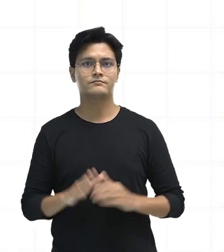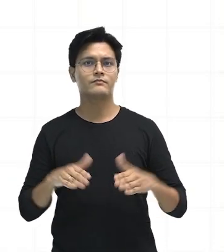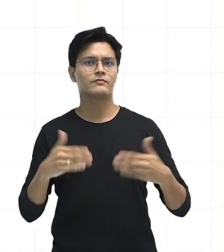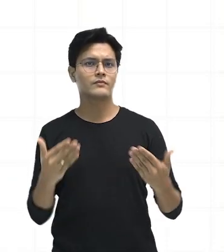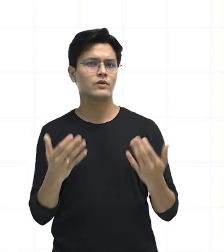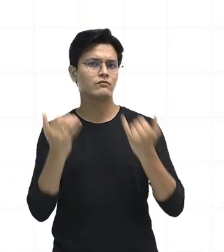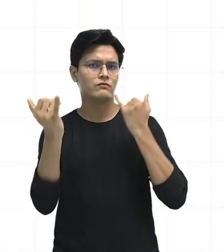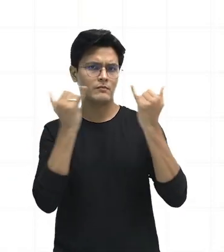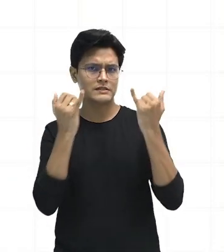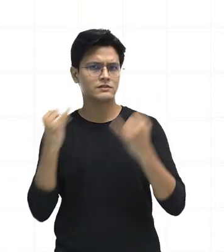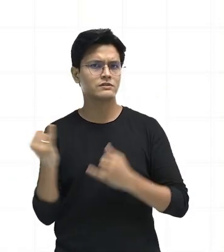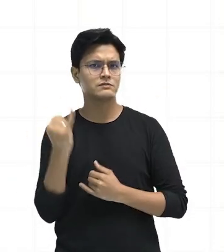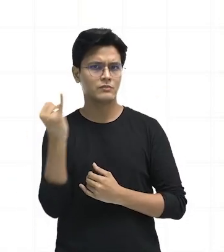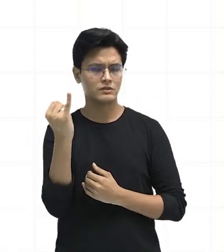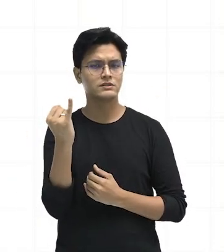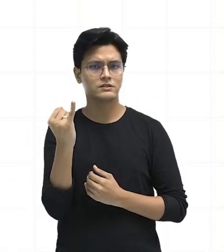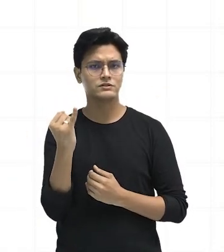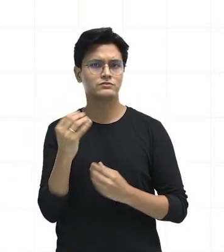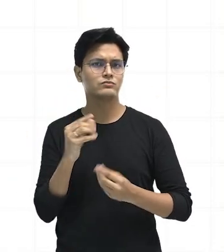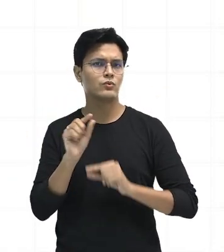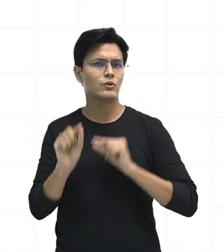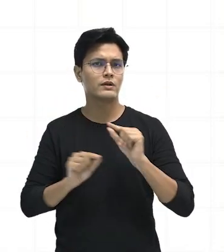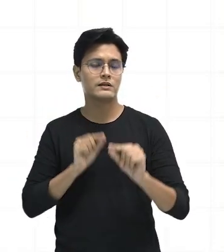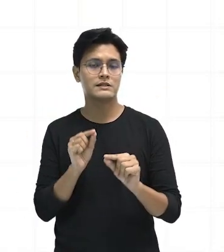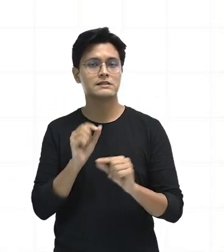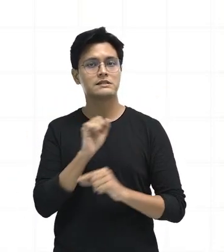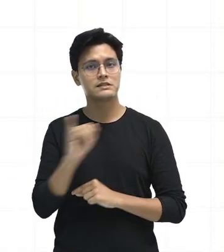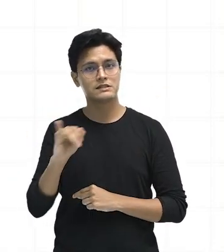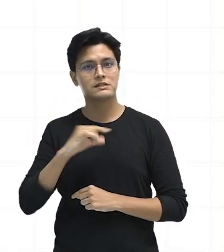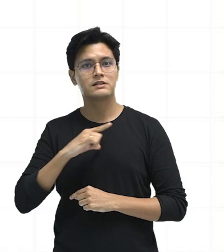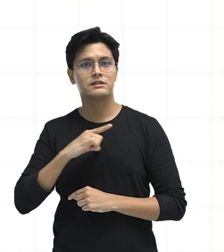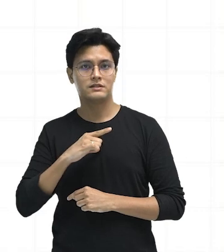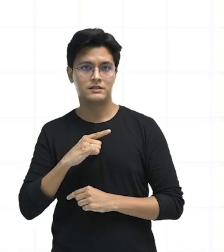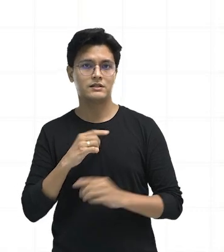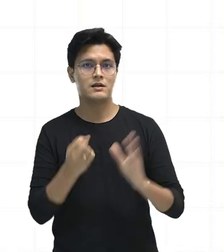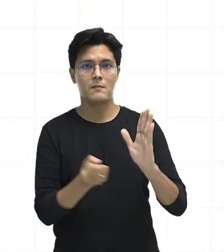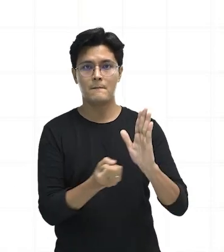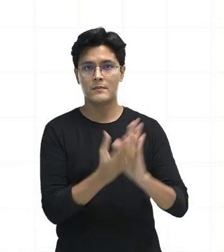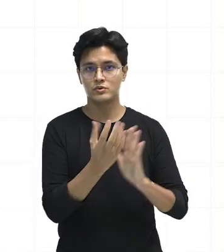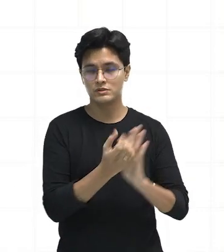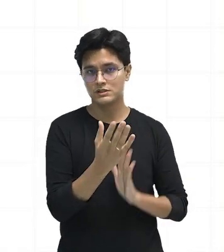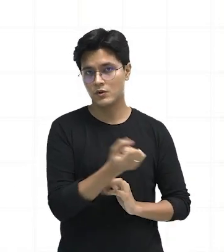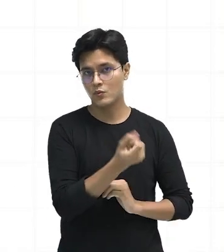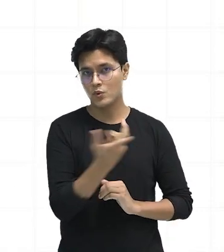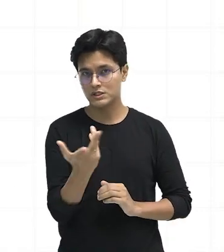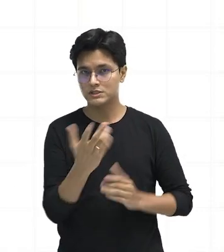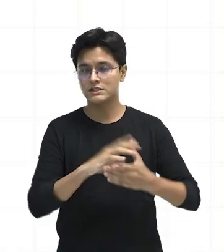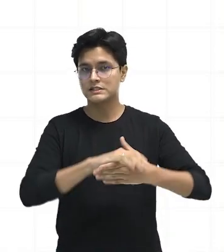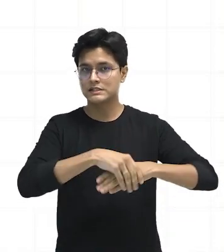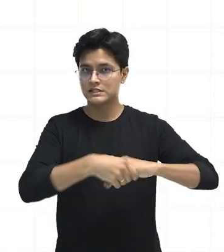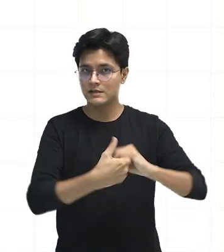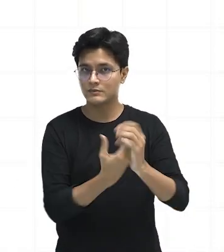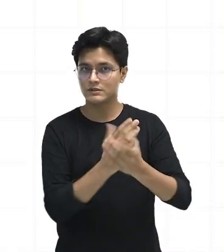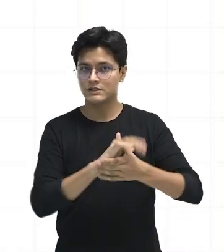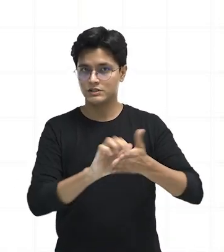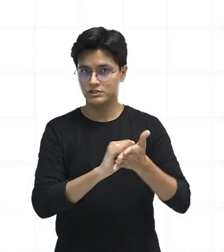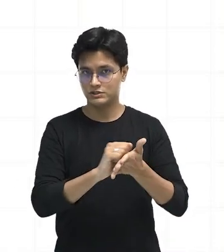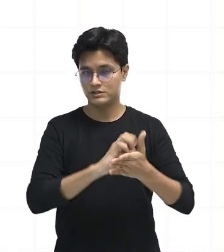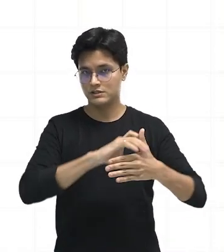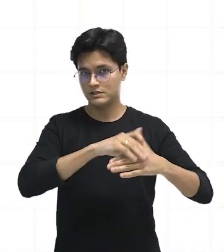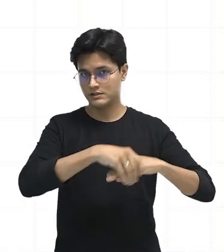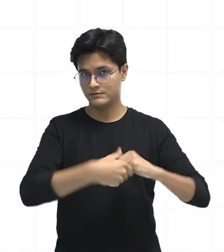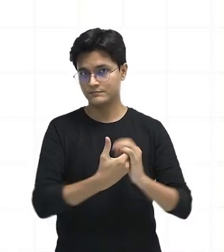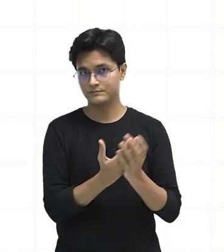extrair de bom aqui? Horas. Se eu tenho uma certa produção de sabonete líquido, tá? Essa produção